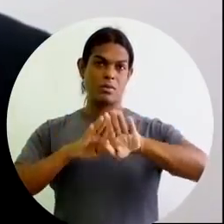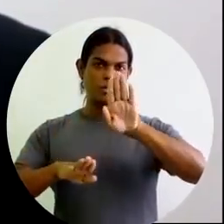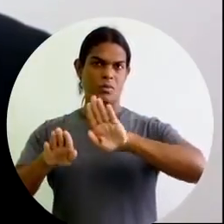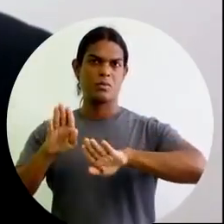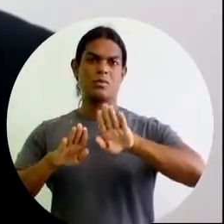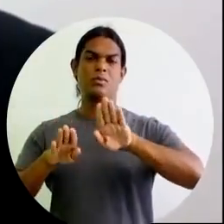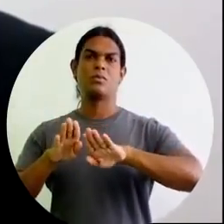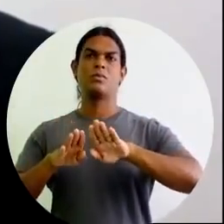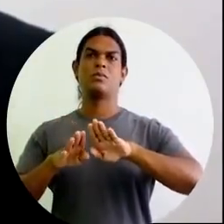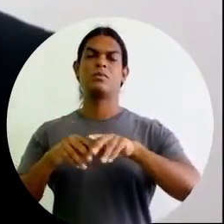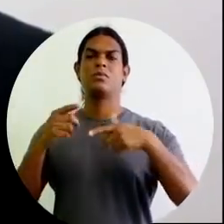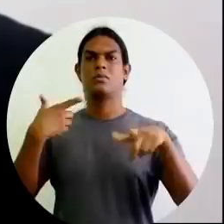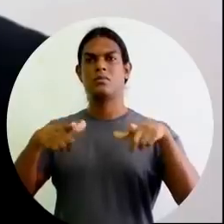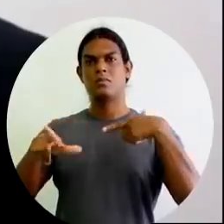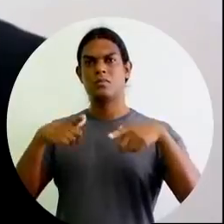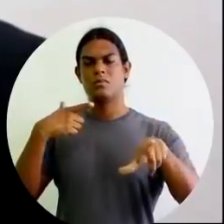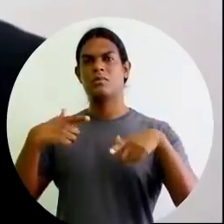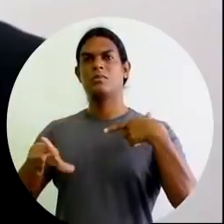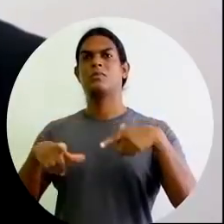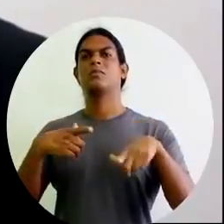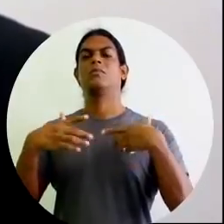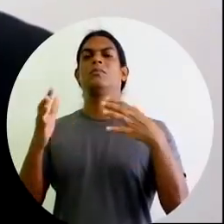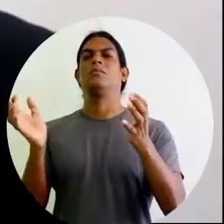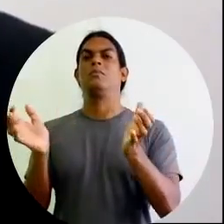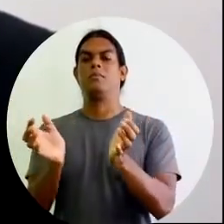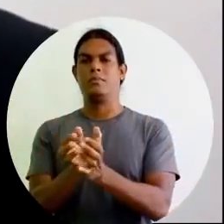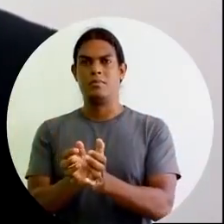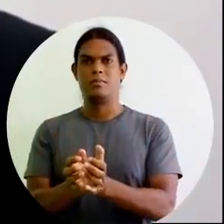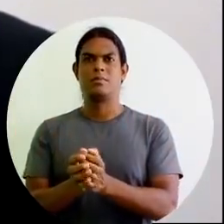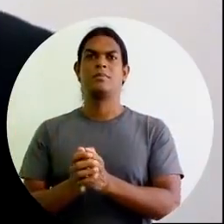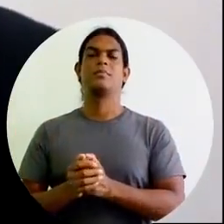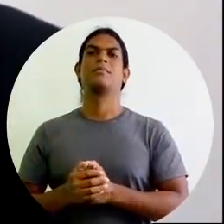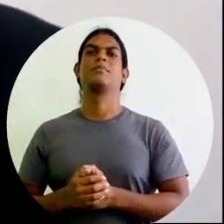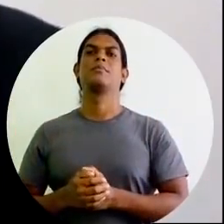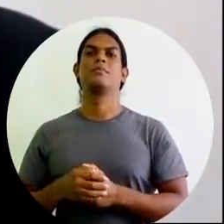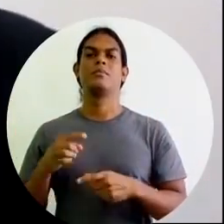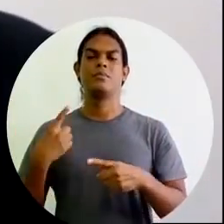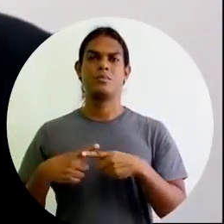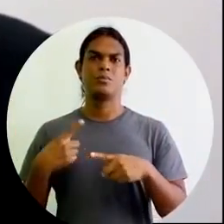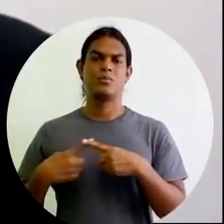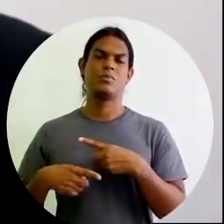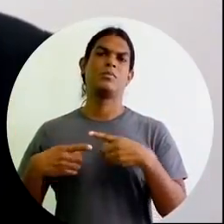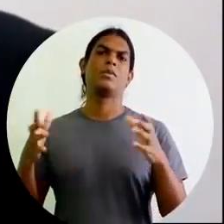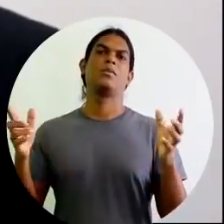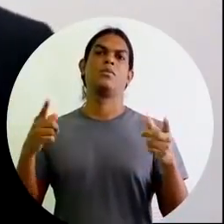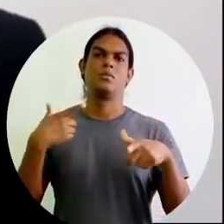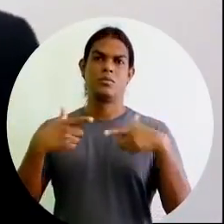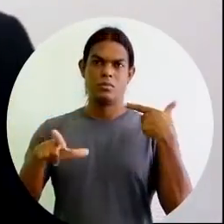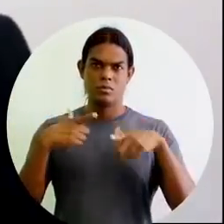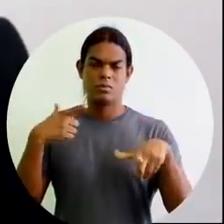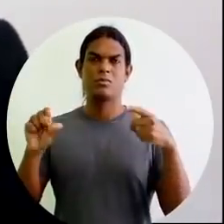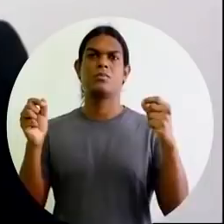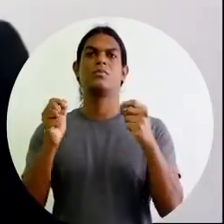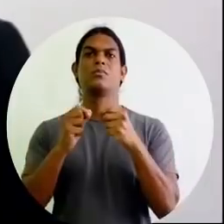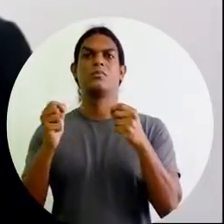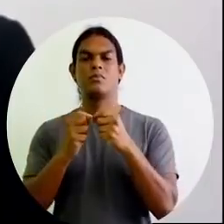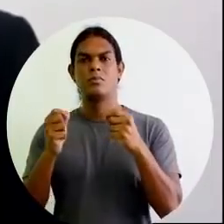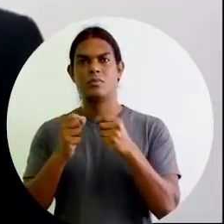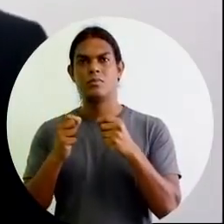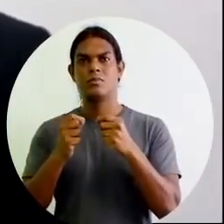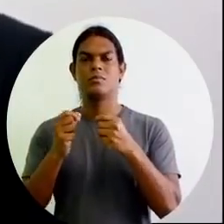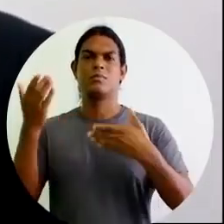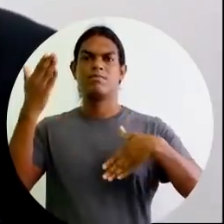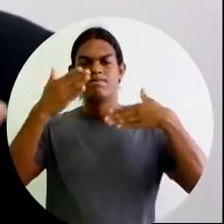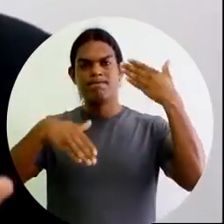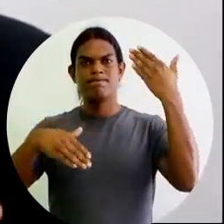elas preservam o trabalho em grupo. O trabalho que é feito compartilhado, onde há